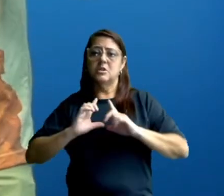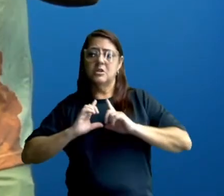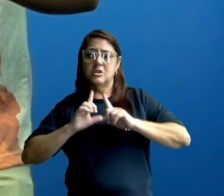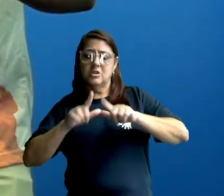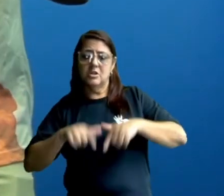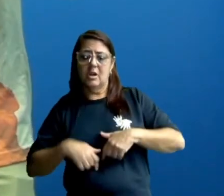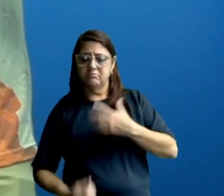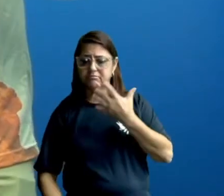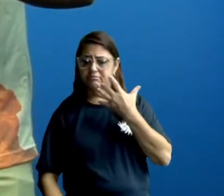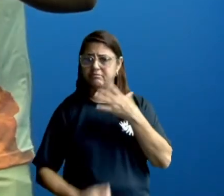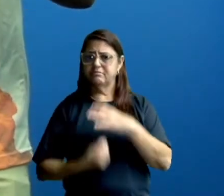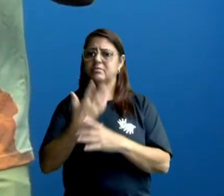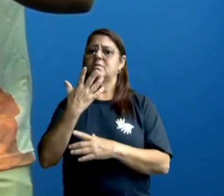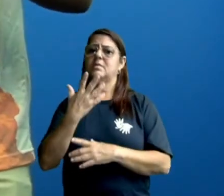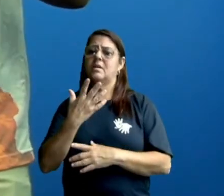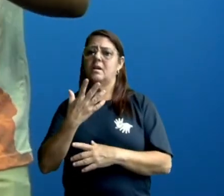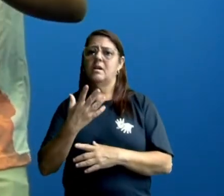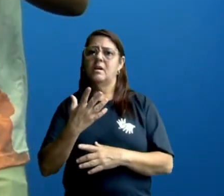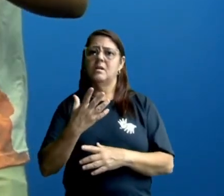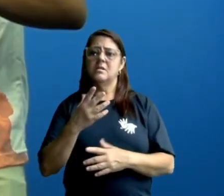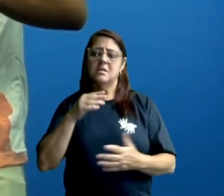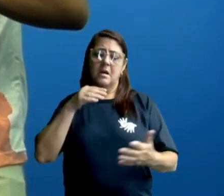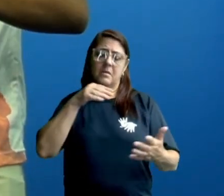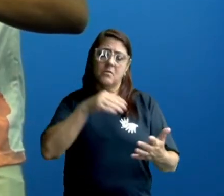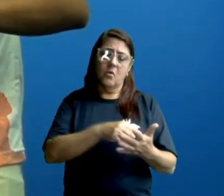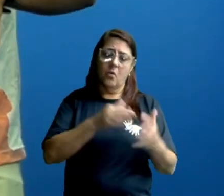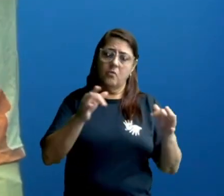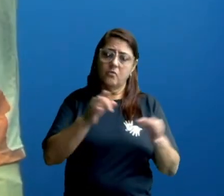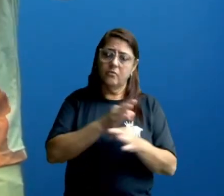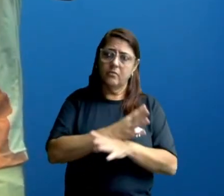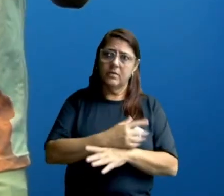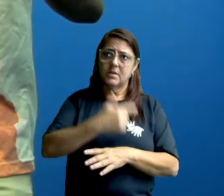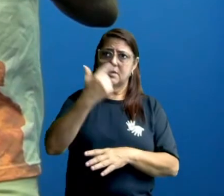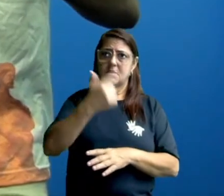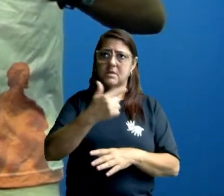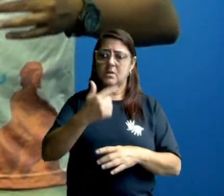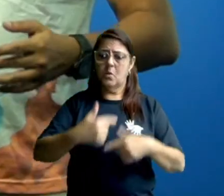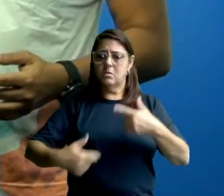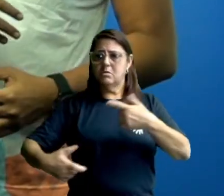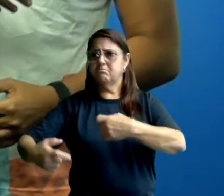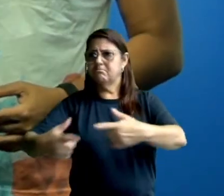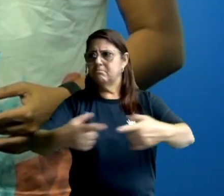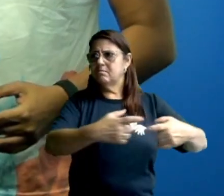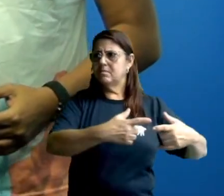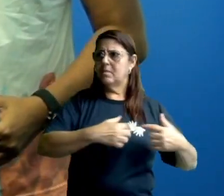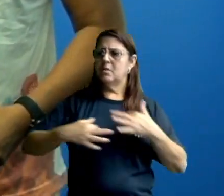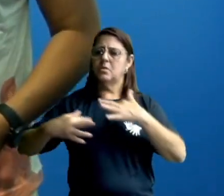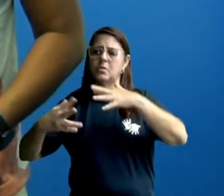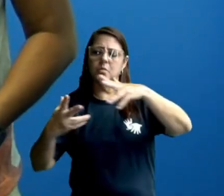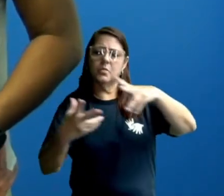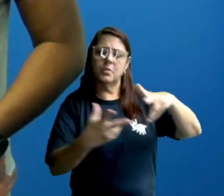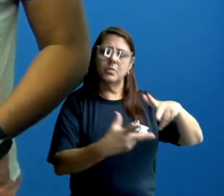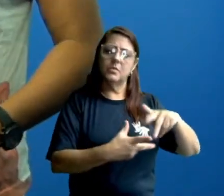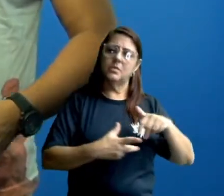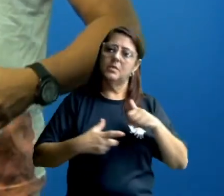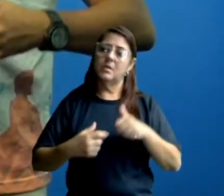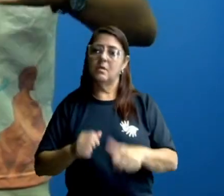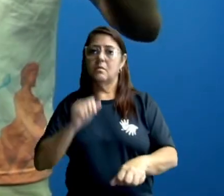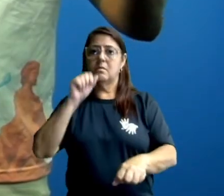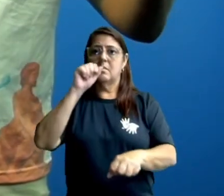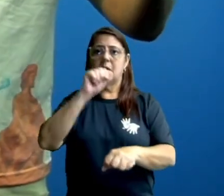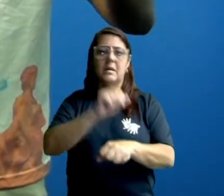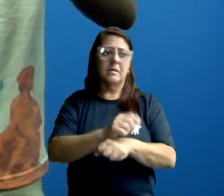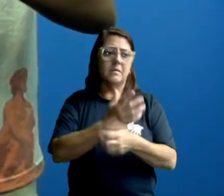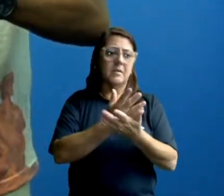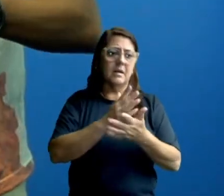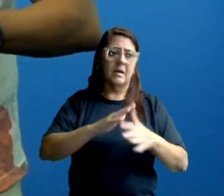vai ser criado a partir daí, com o fim da Segunda Grande Guerra Mundial, que posteriormente aí vai acabar tomando territórios da